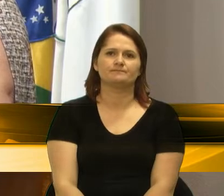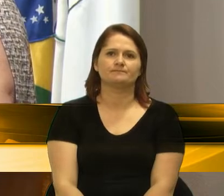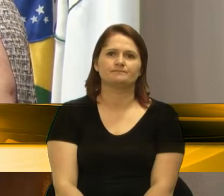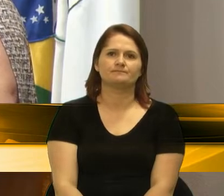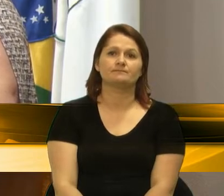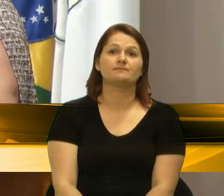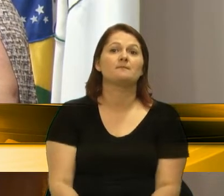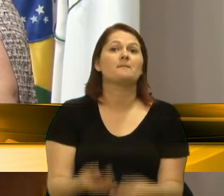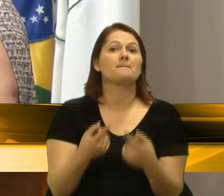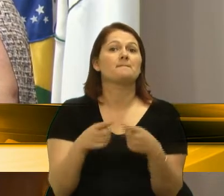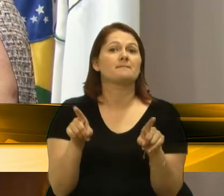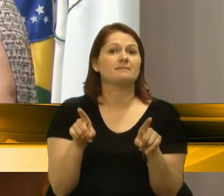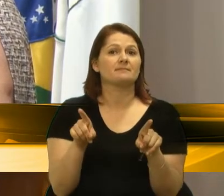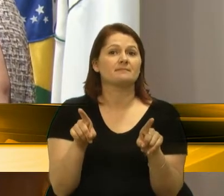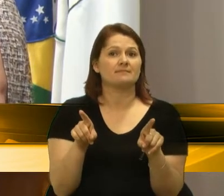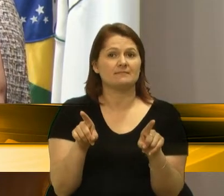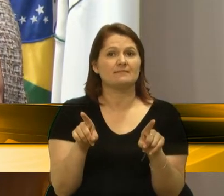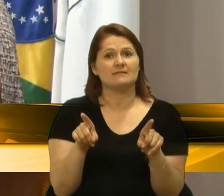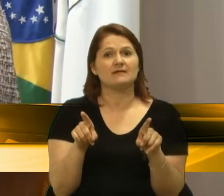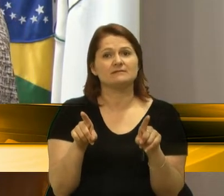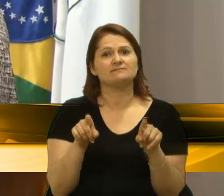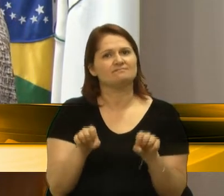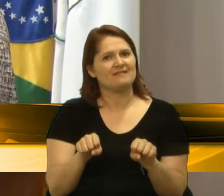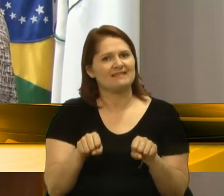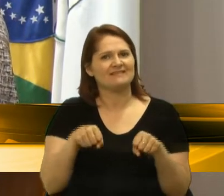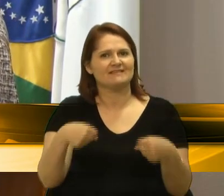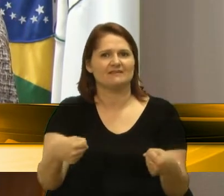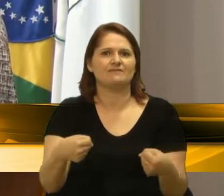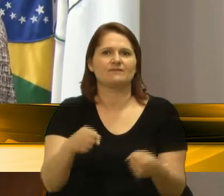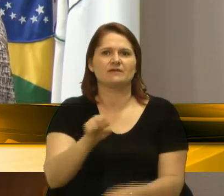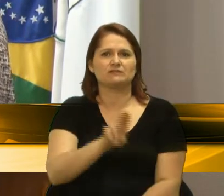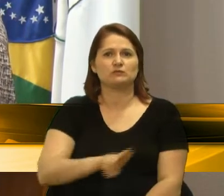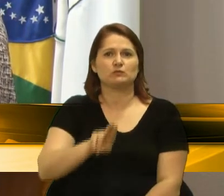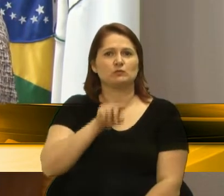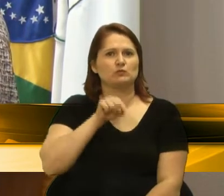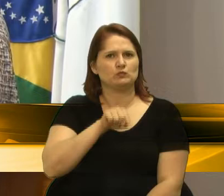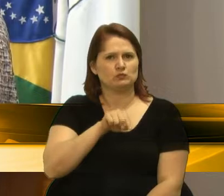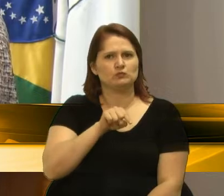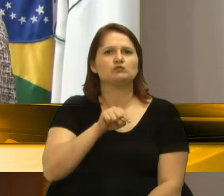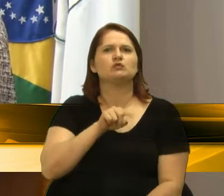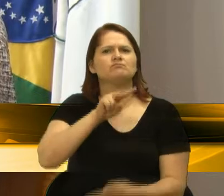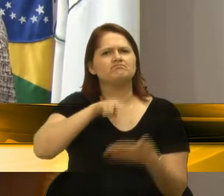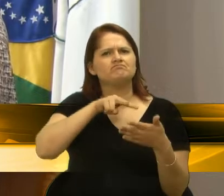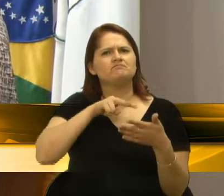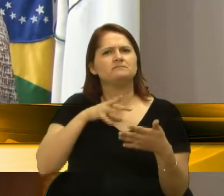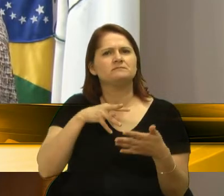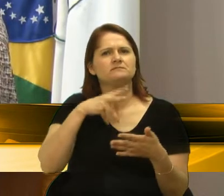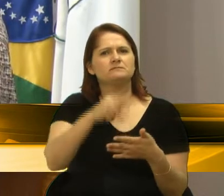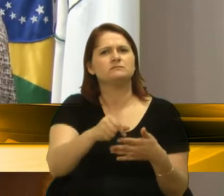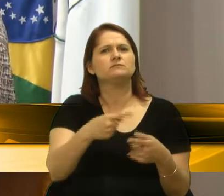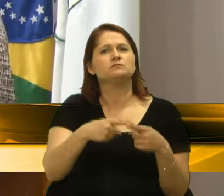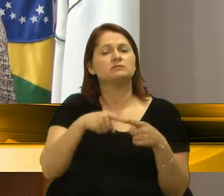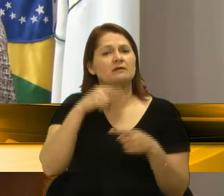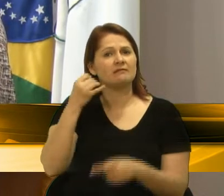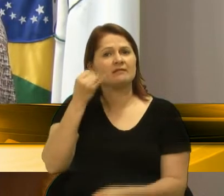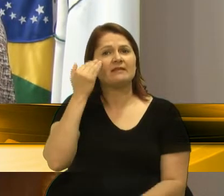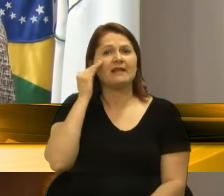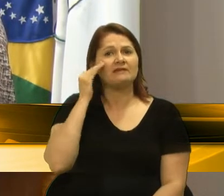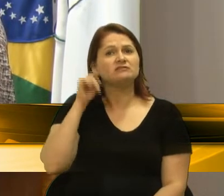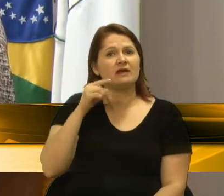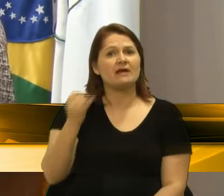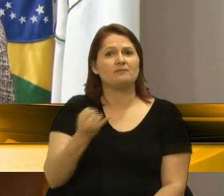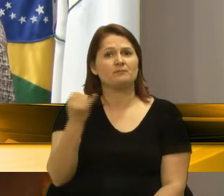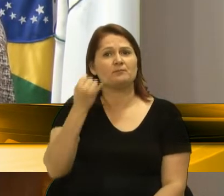Mas a defesa, senhores, ela se utilizou deste instrumento da democracia, pois entende que o contraditório e a